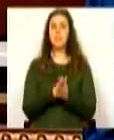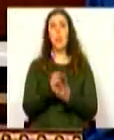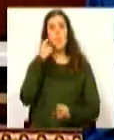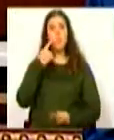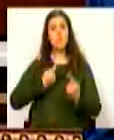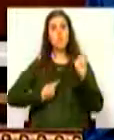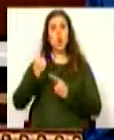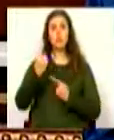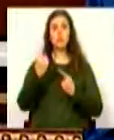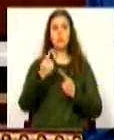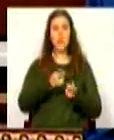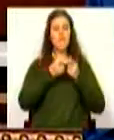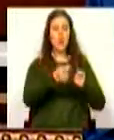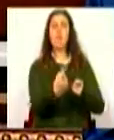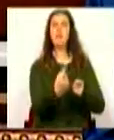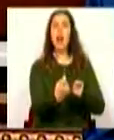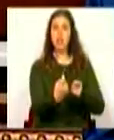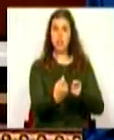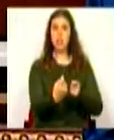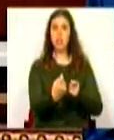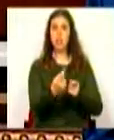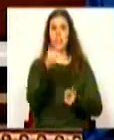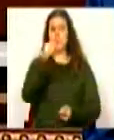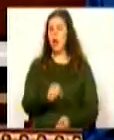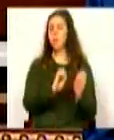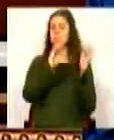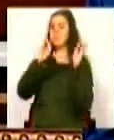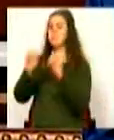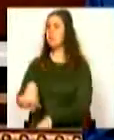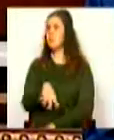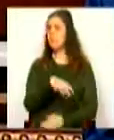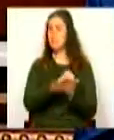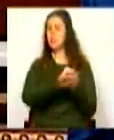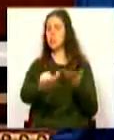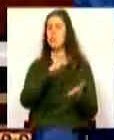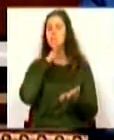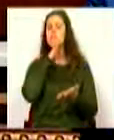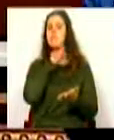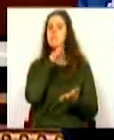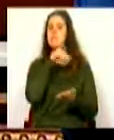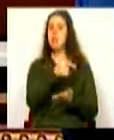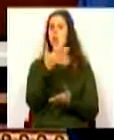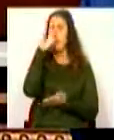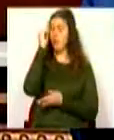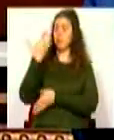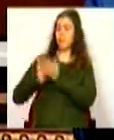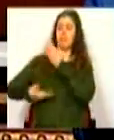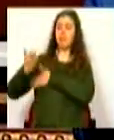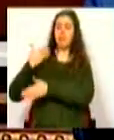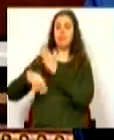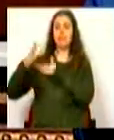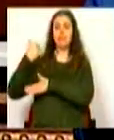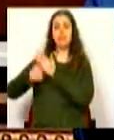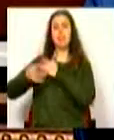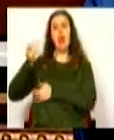demonstra um desinvestimento e um abandono da ferrovia nos anteriores governos, nos últimos